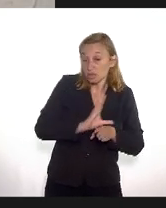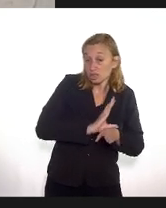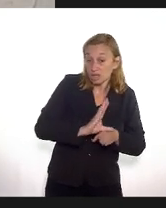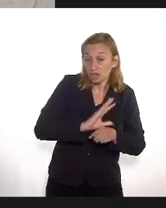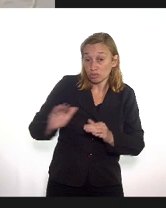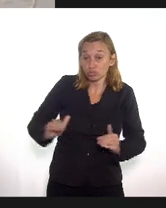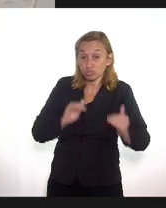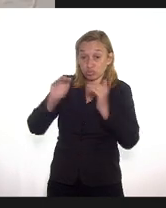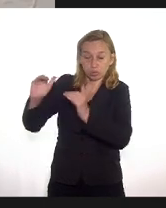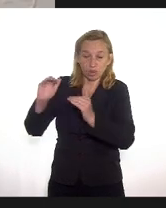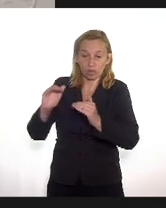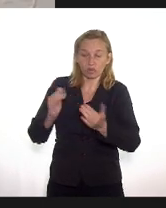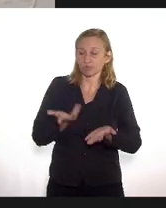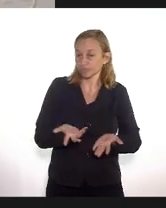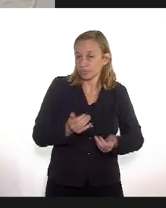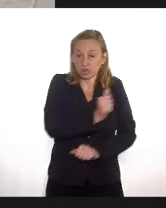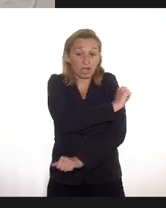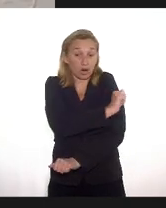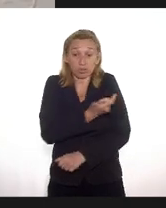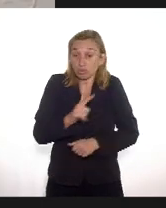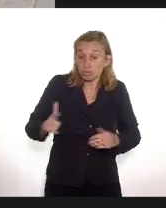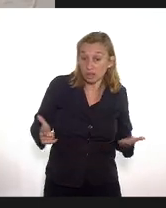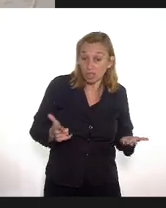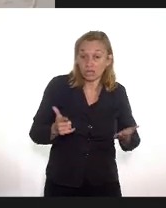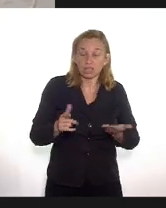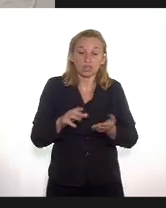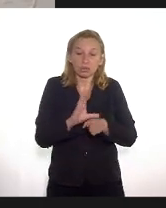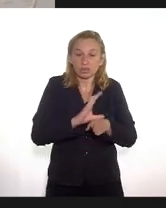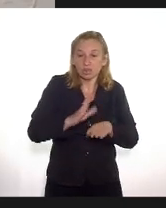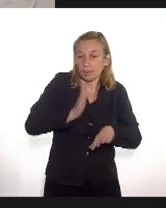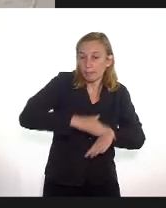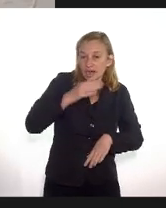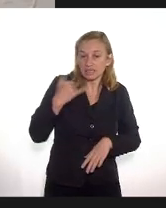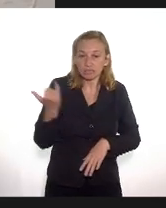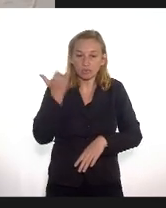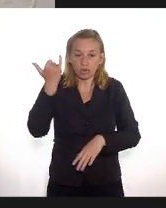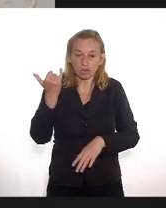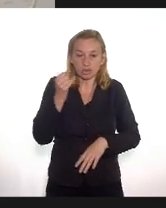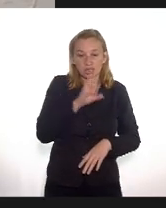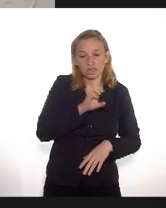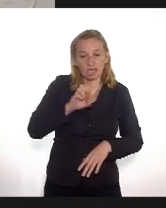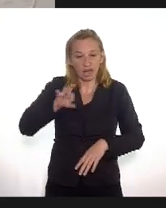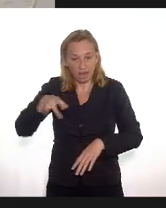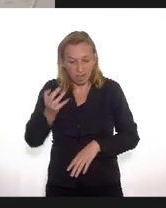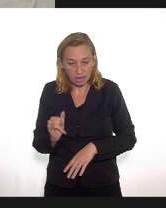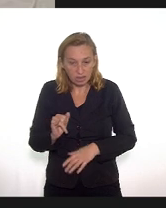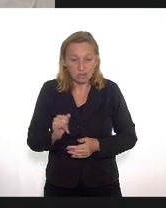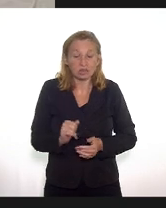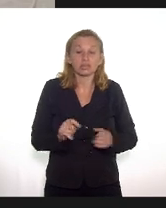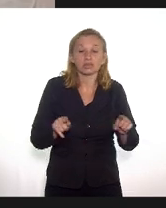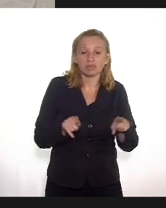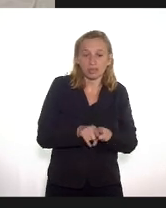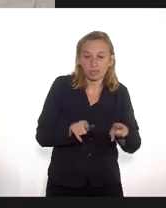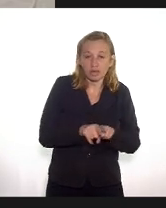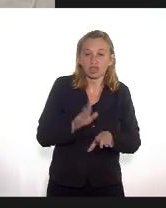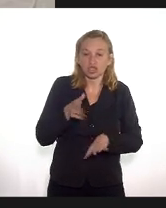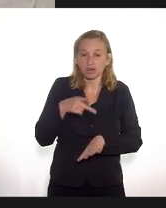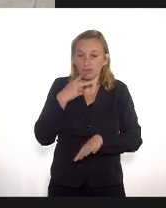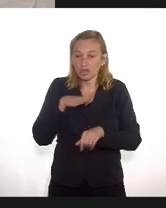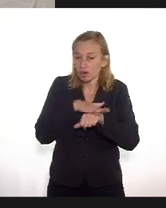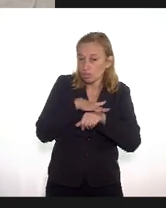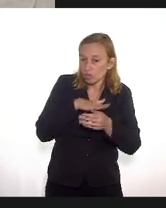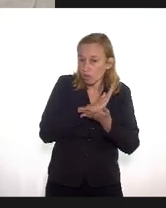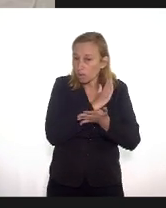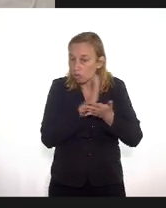não tem representação num conselho que fica o mais importante da Fundação CCR. Além disso, como eu já conversei com o Augusto